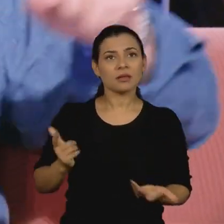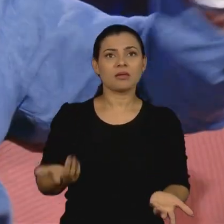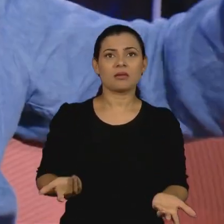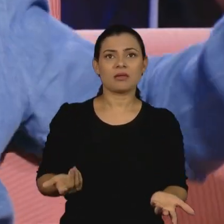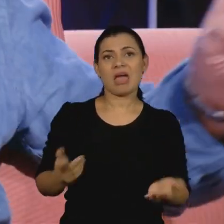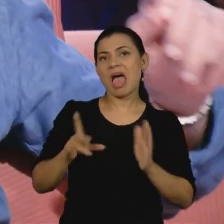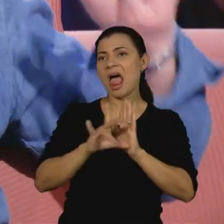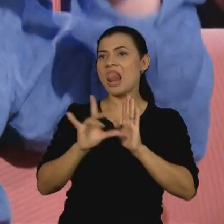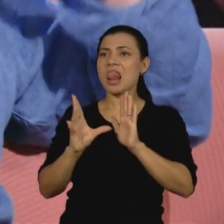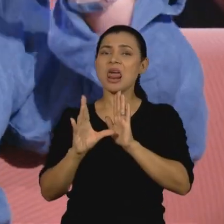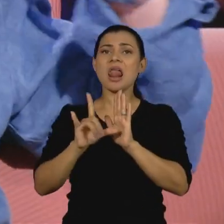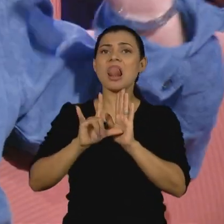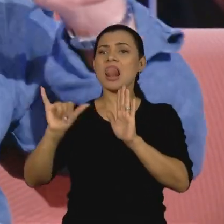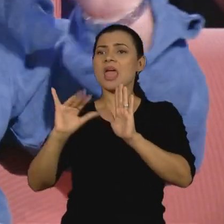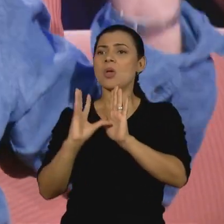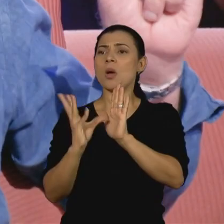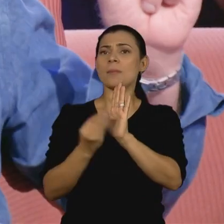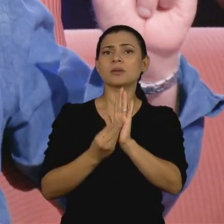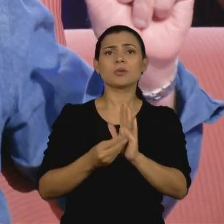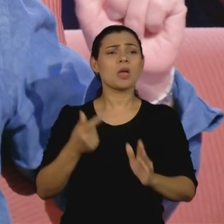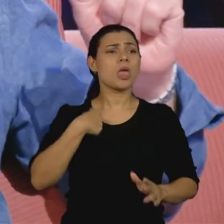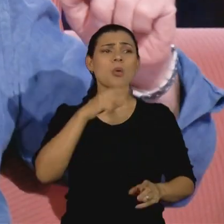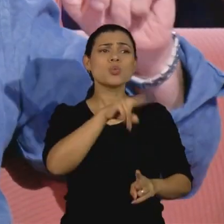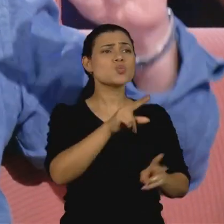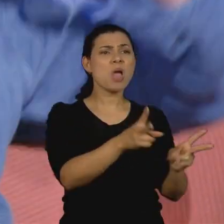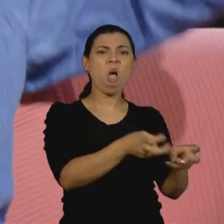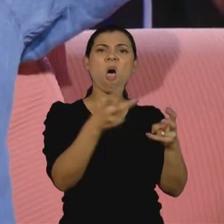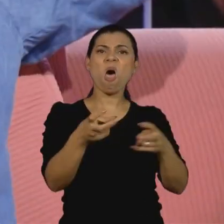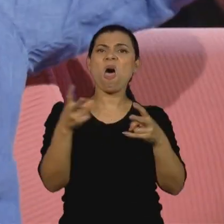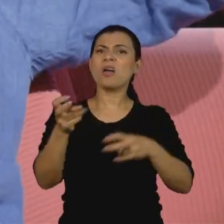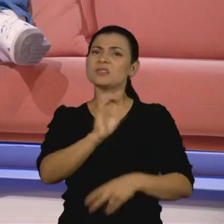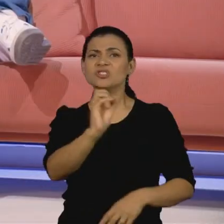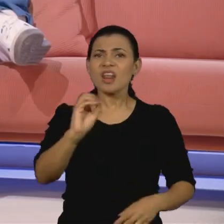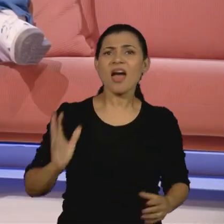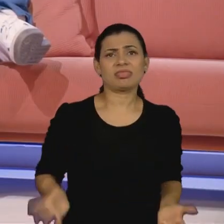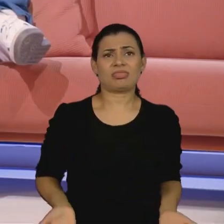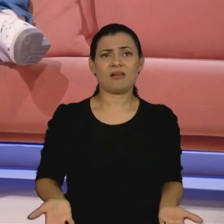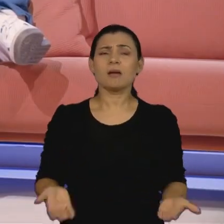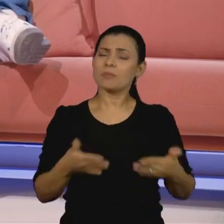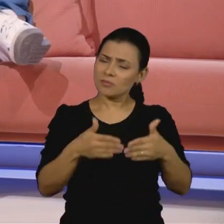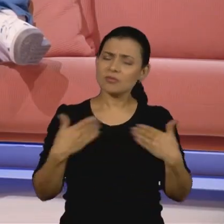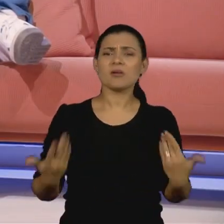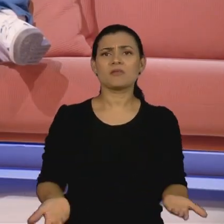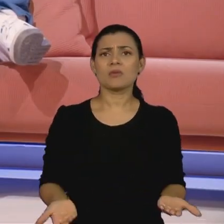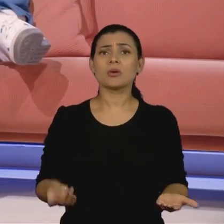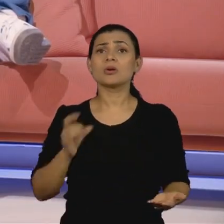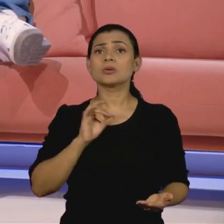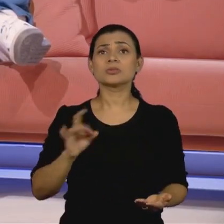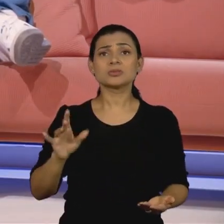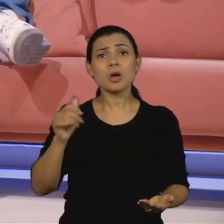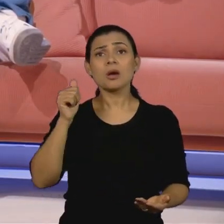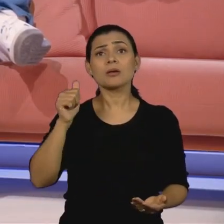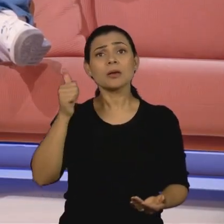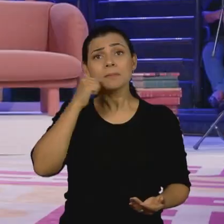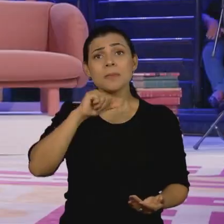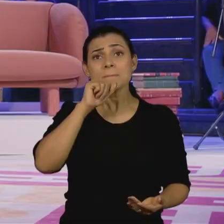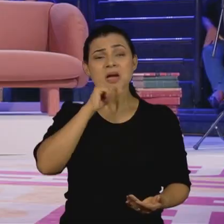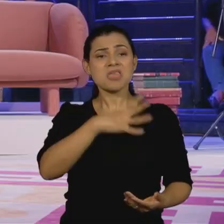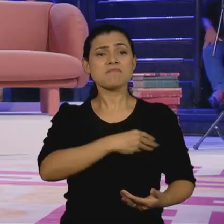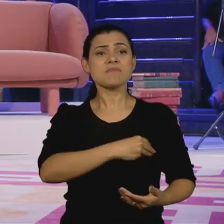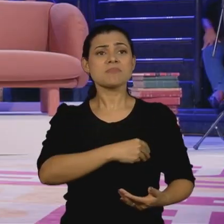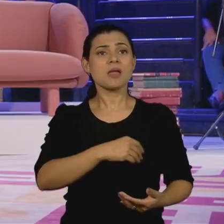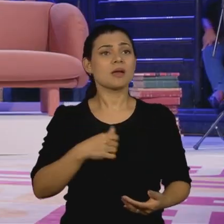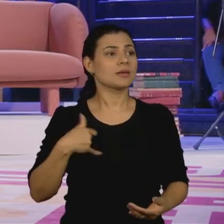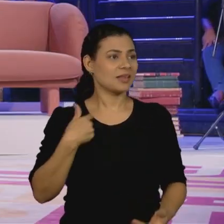Rouanet, mamador. Nunca fui mamador de coisa nenhuma, gente. A não ser mamar nos peitos da minha mãe. Por 7